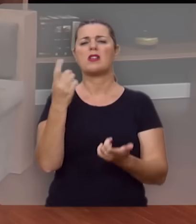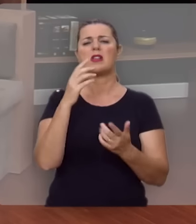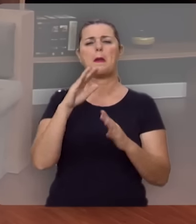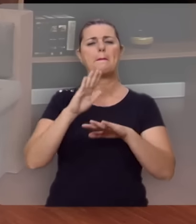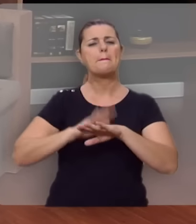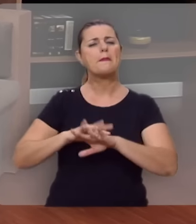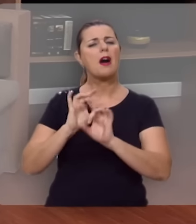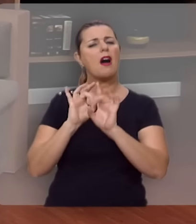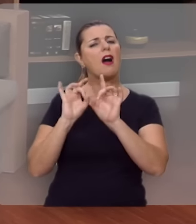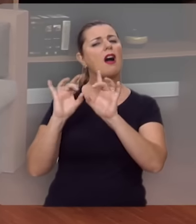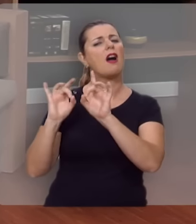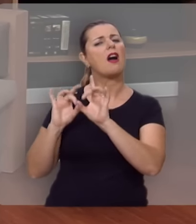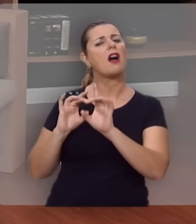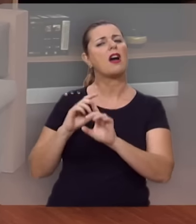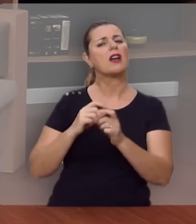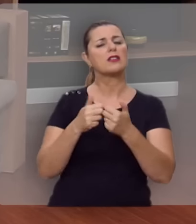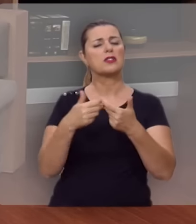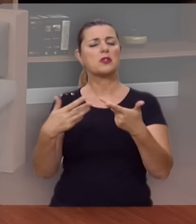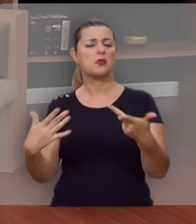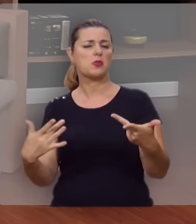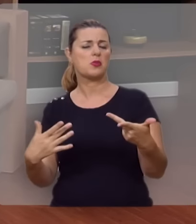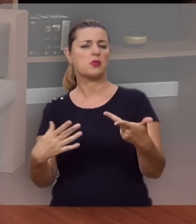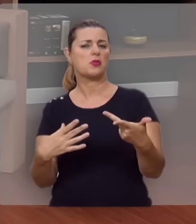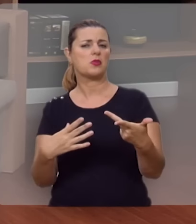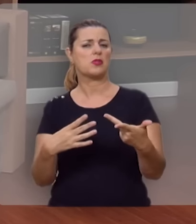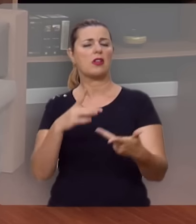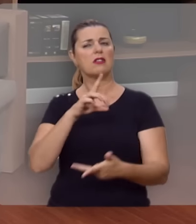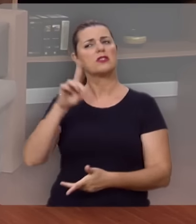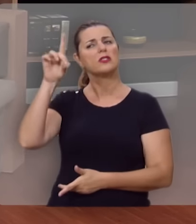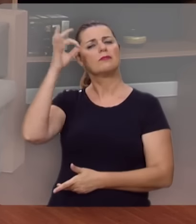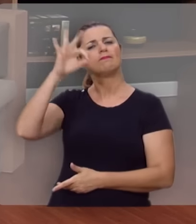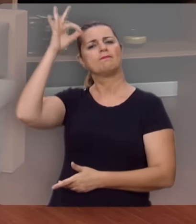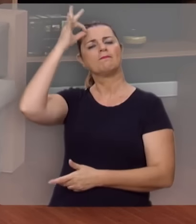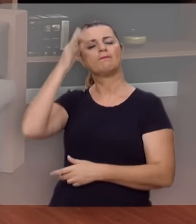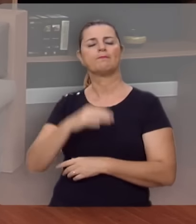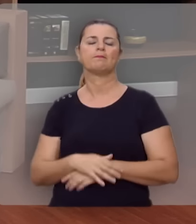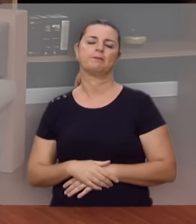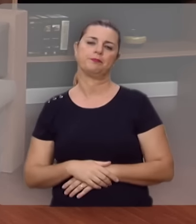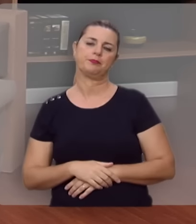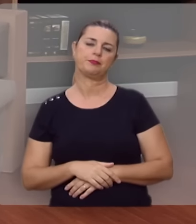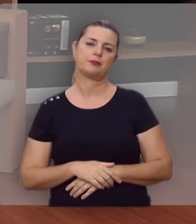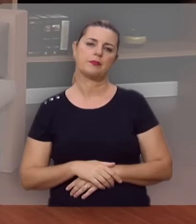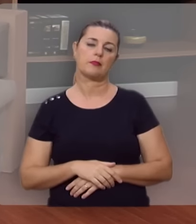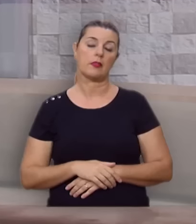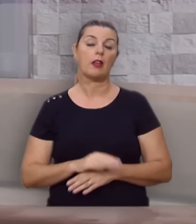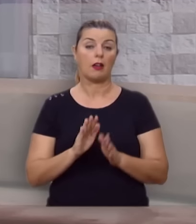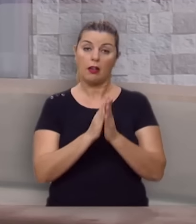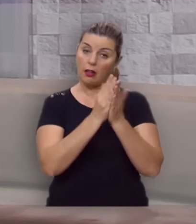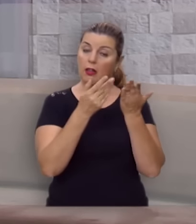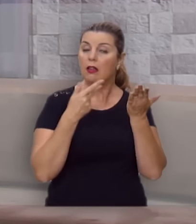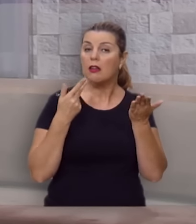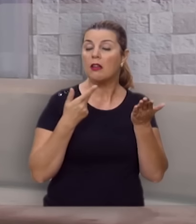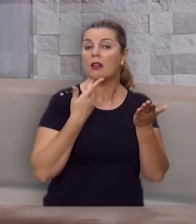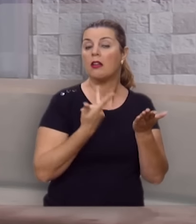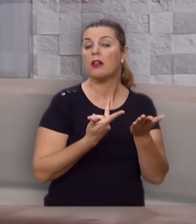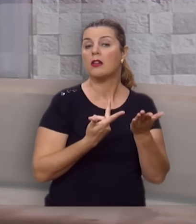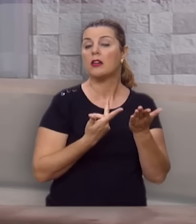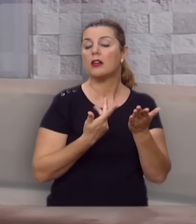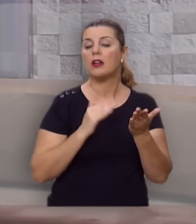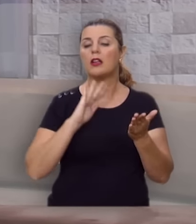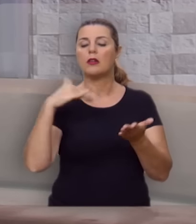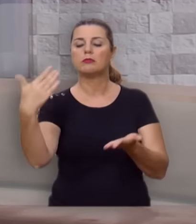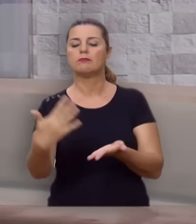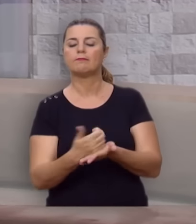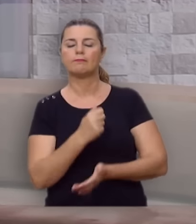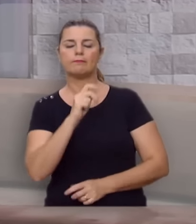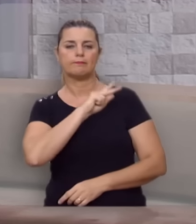do conhecimento mínimo das coisas espirituais. E diz a Bíblia que